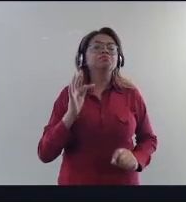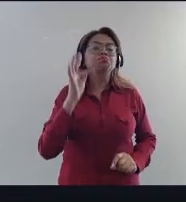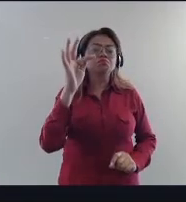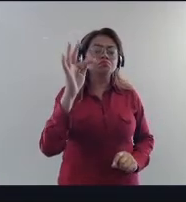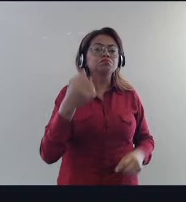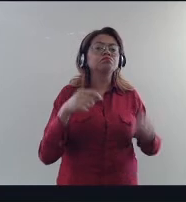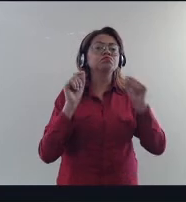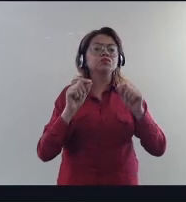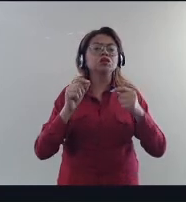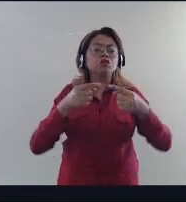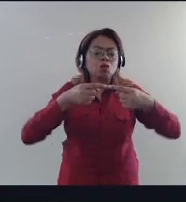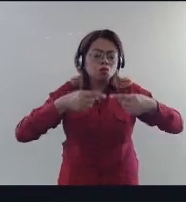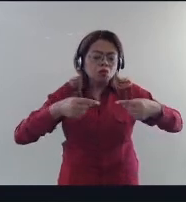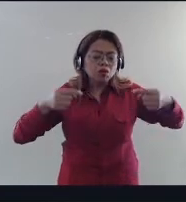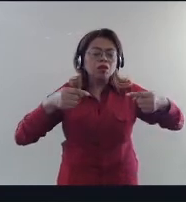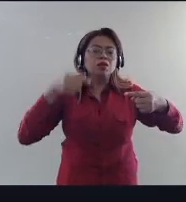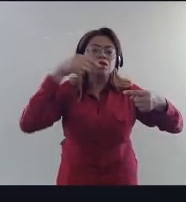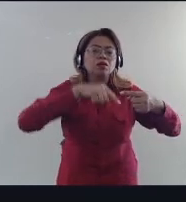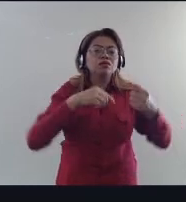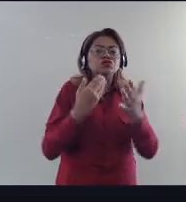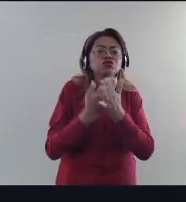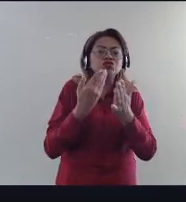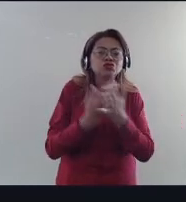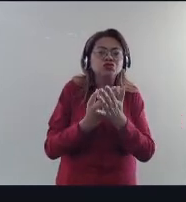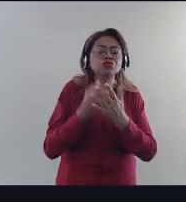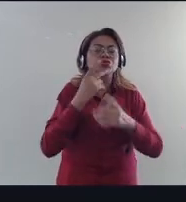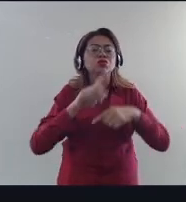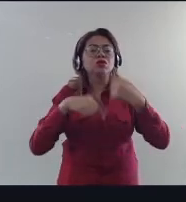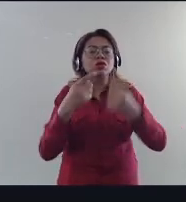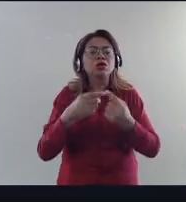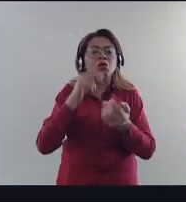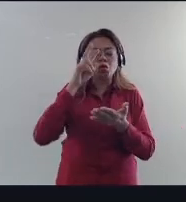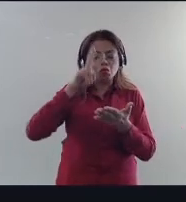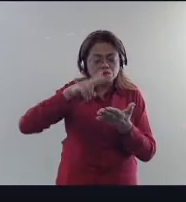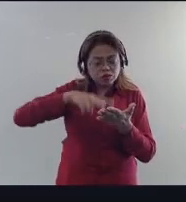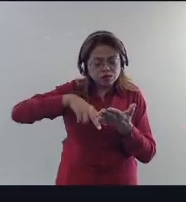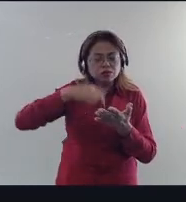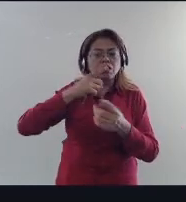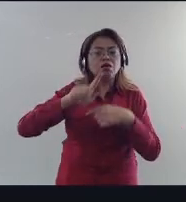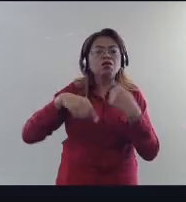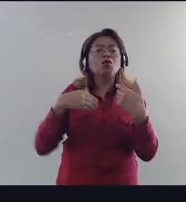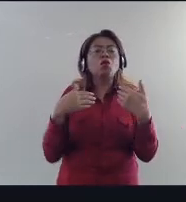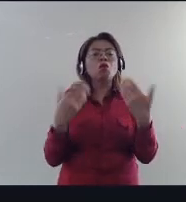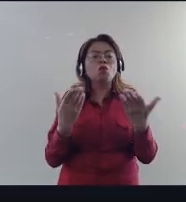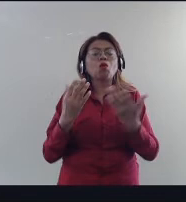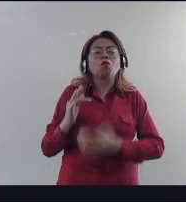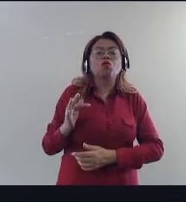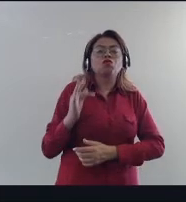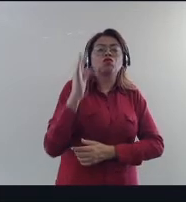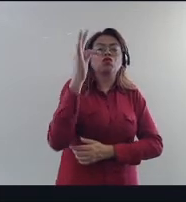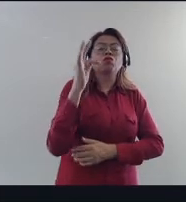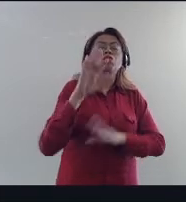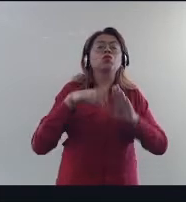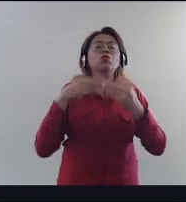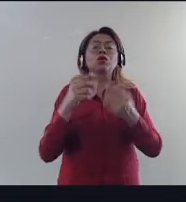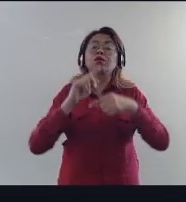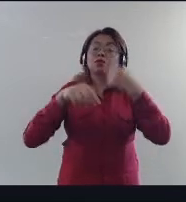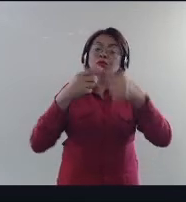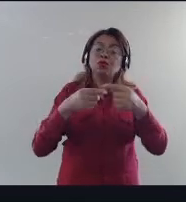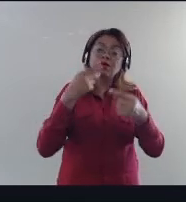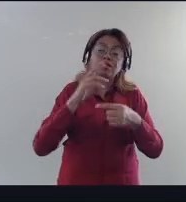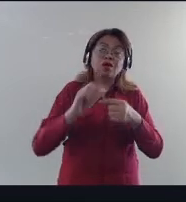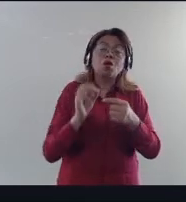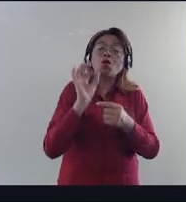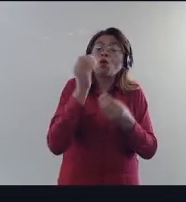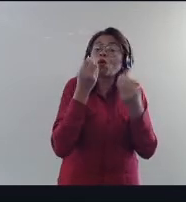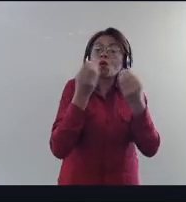futurismo? É uma linha de estudo que analisa tendências futuras e, a partir das tendências, a gente